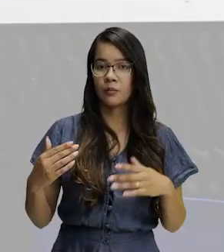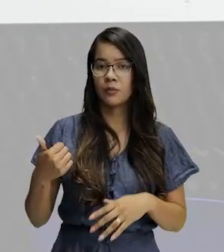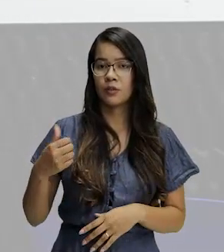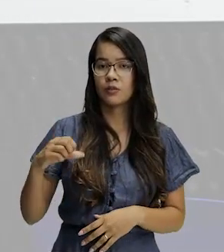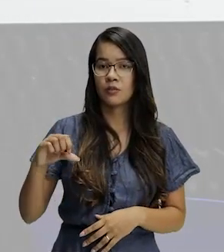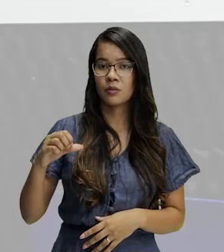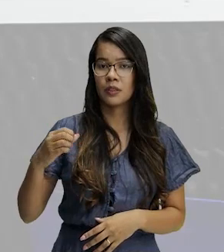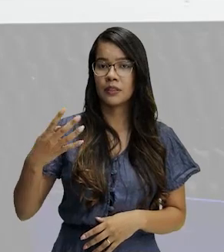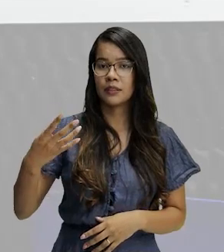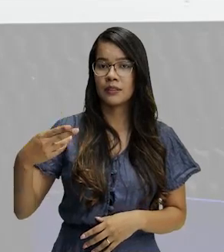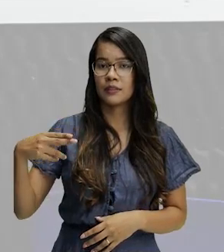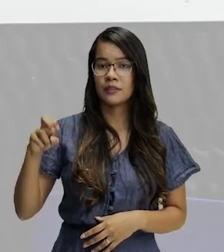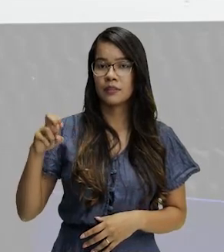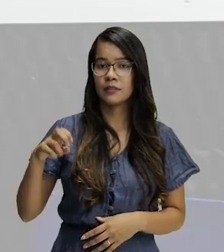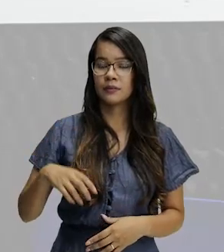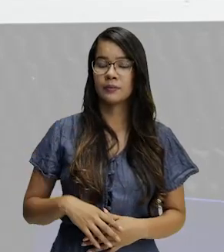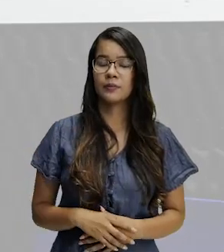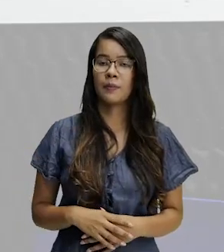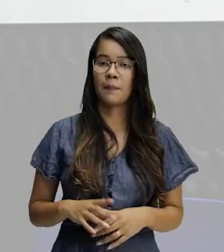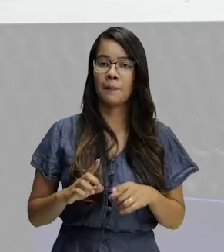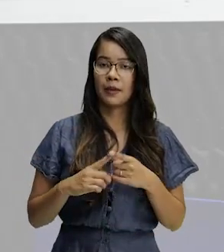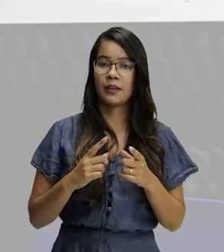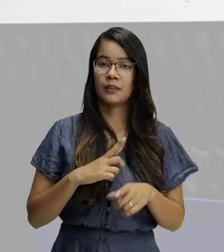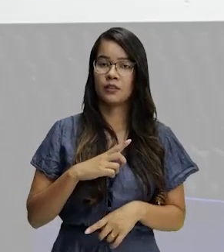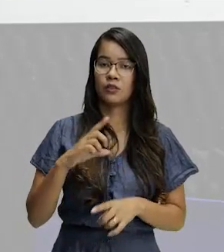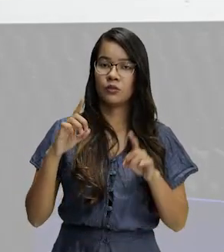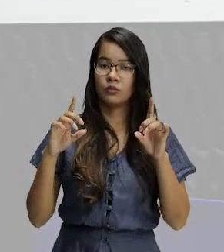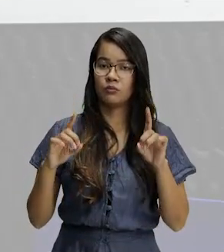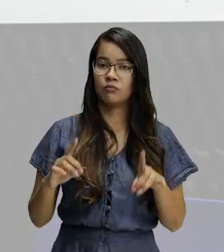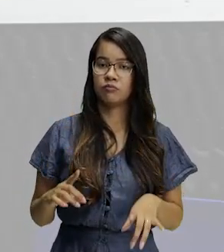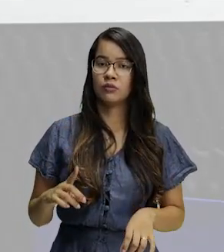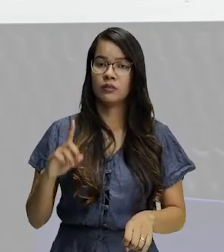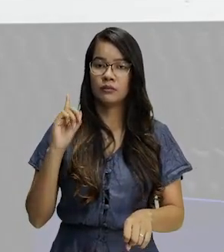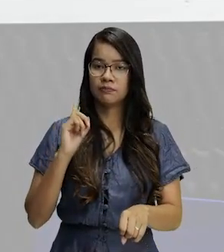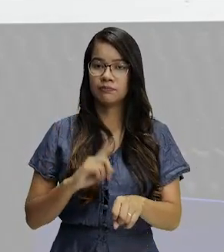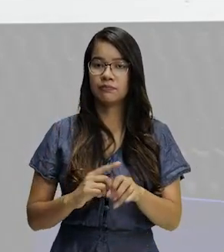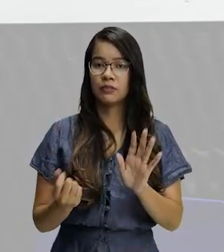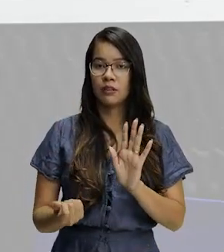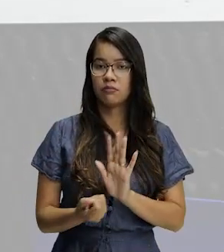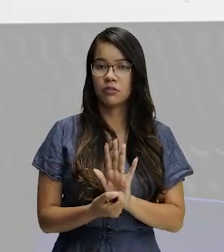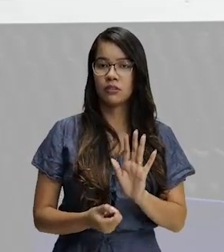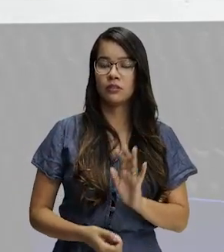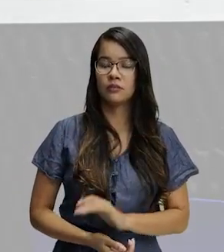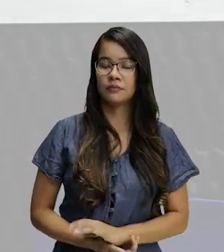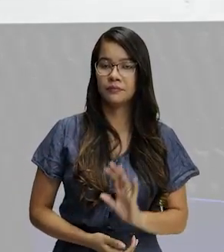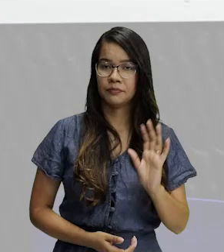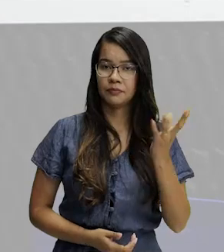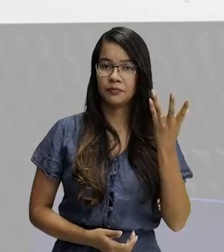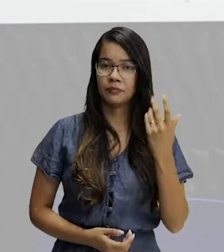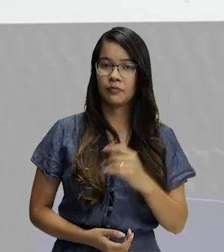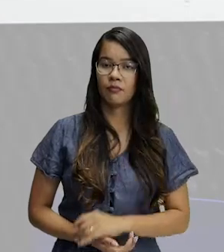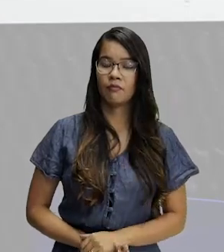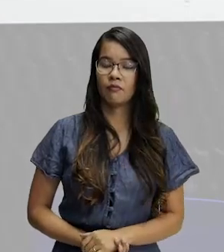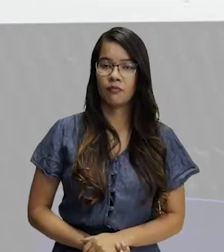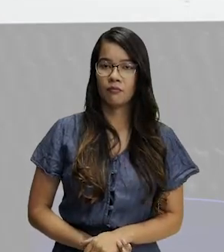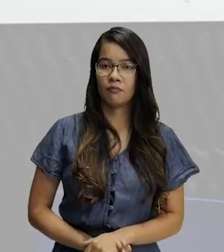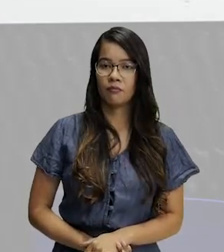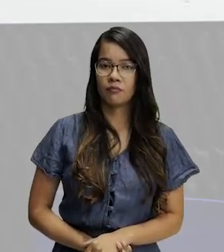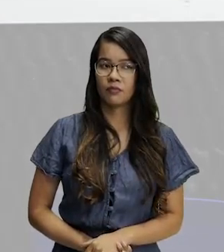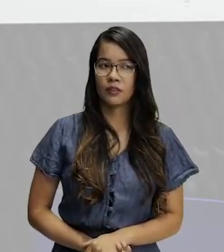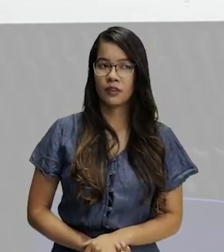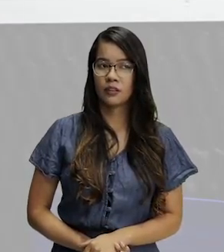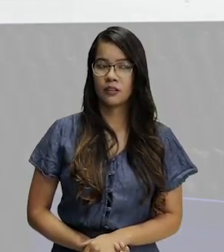acontecimentos. Mas existem dois grandes acontecimentos, além de alguns tratados que foram feitos entre os aliados, que foram